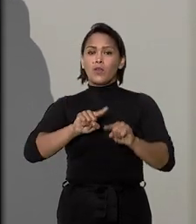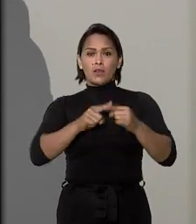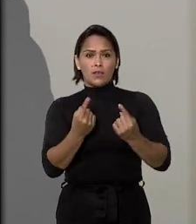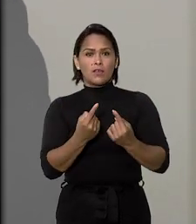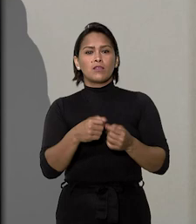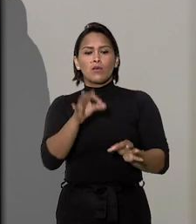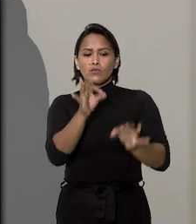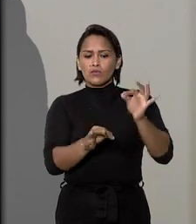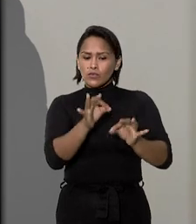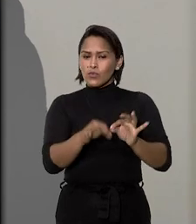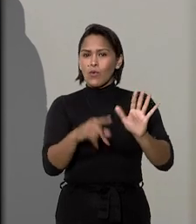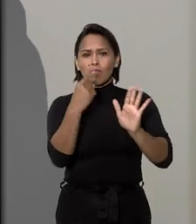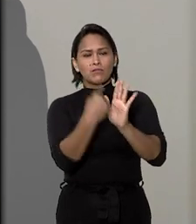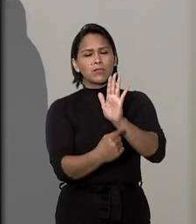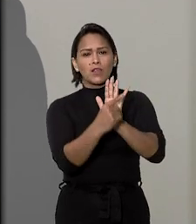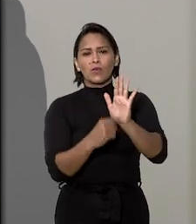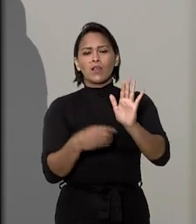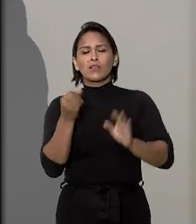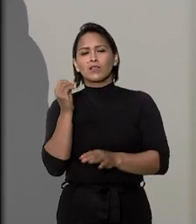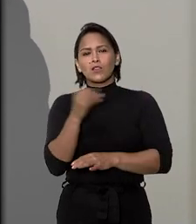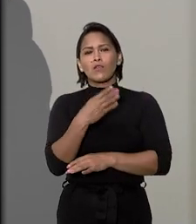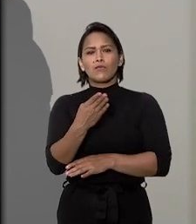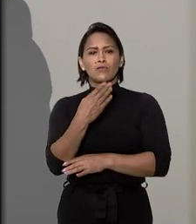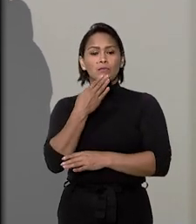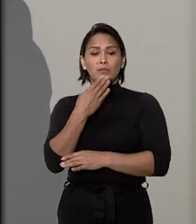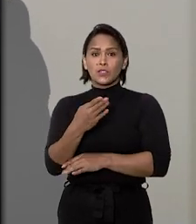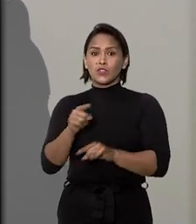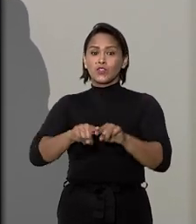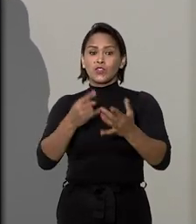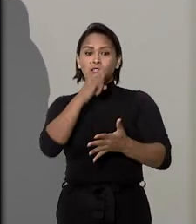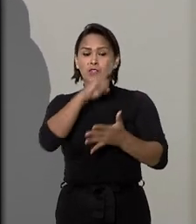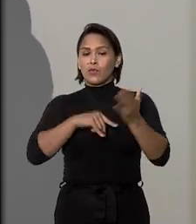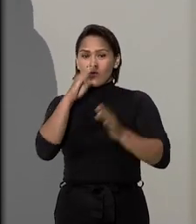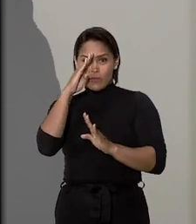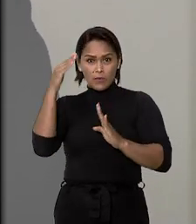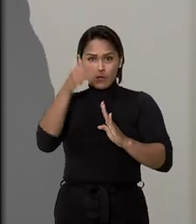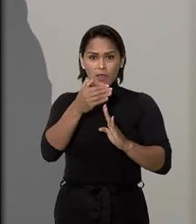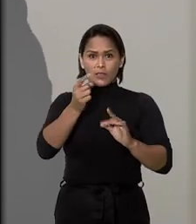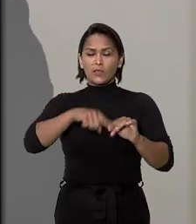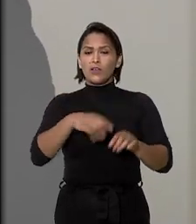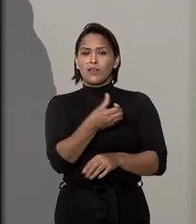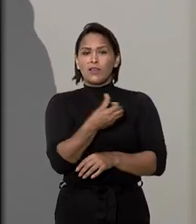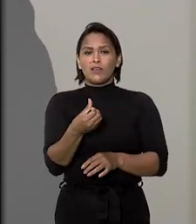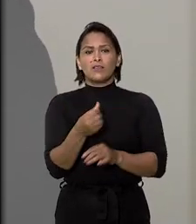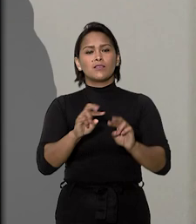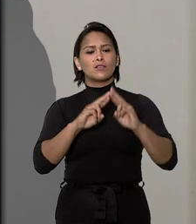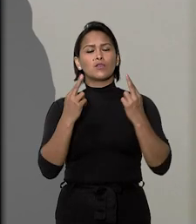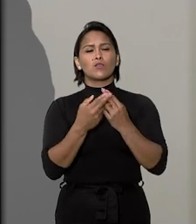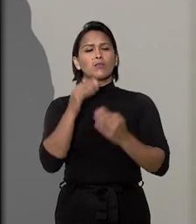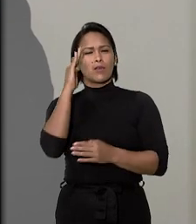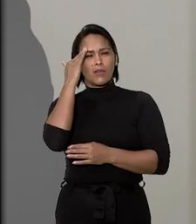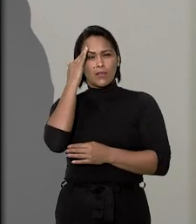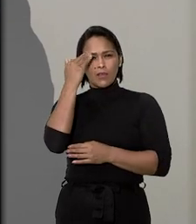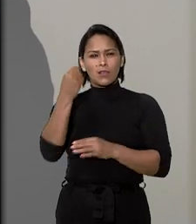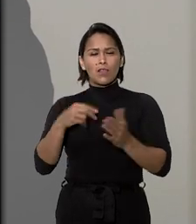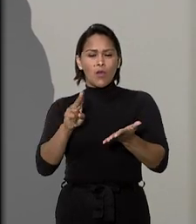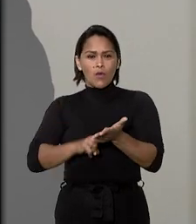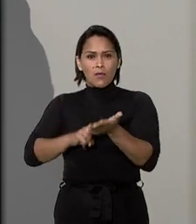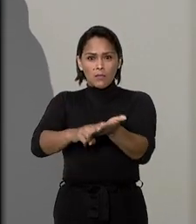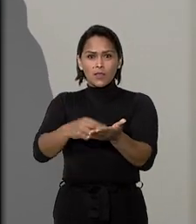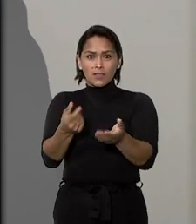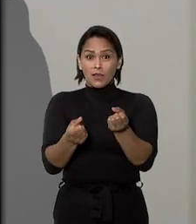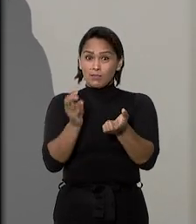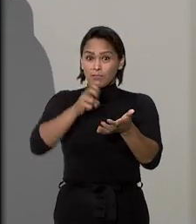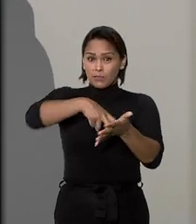isso, julgou extinta essa nova solicitação, sem resolução de mérito. E a sexta turma entendeu que mandado de busca e